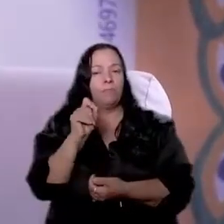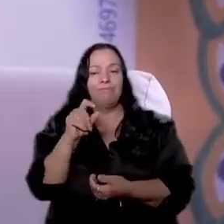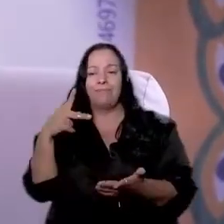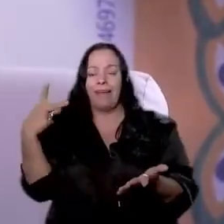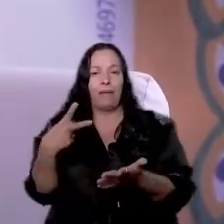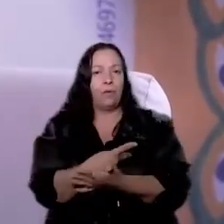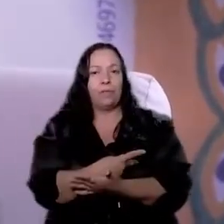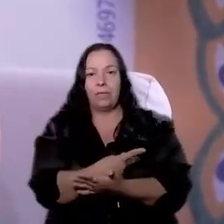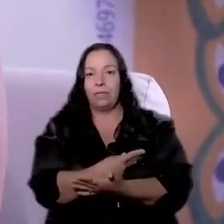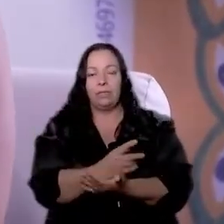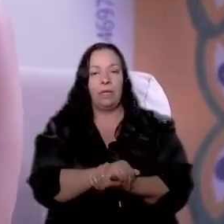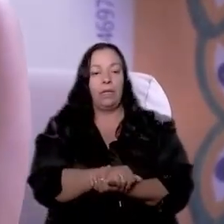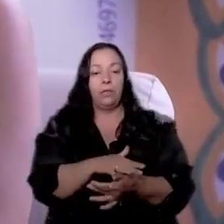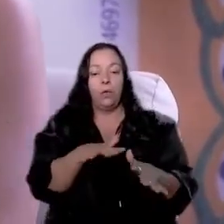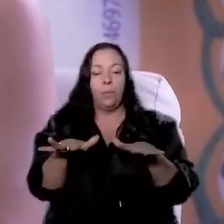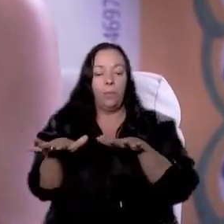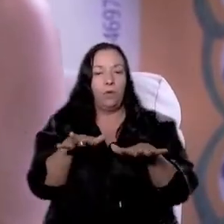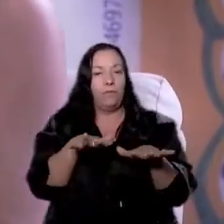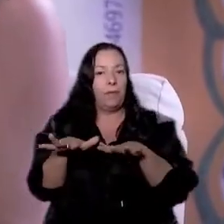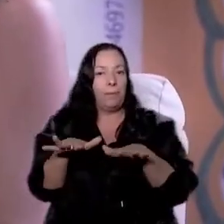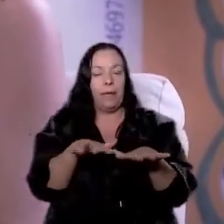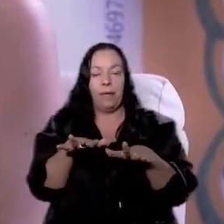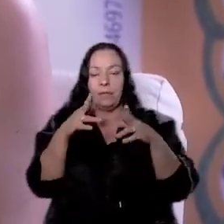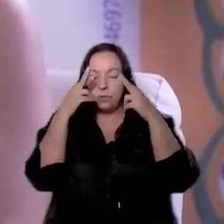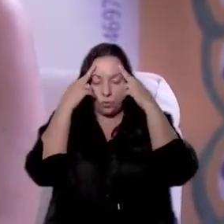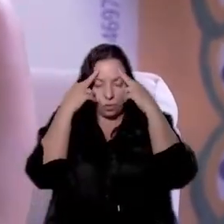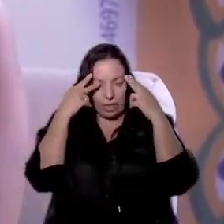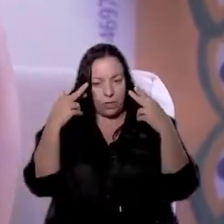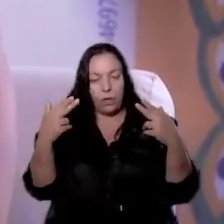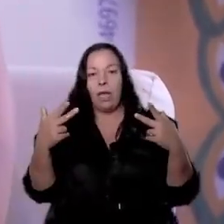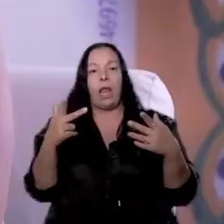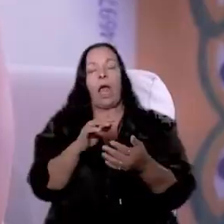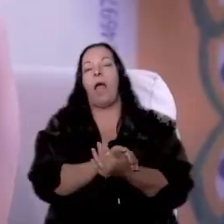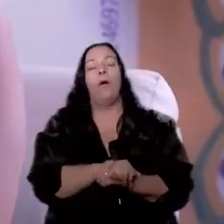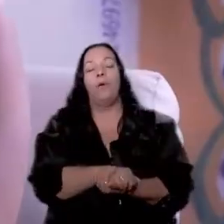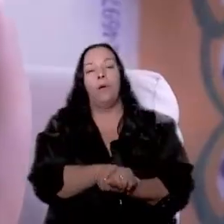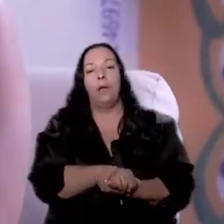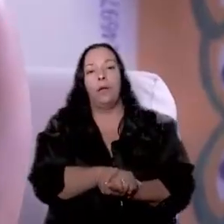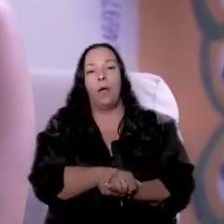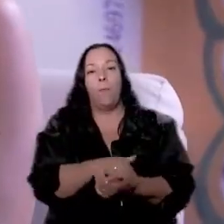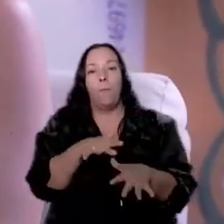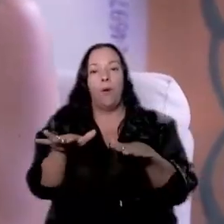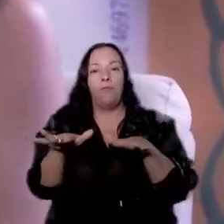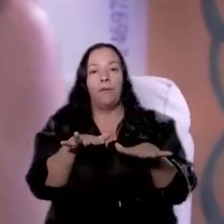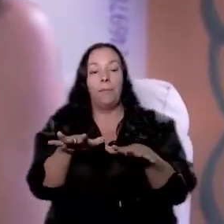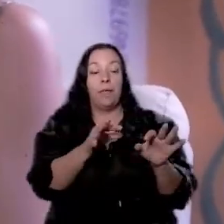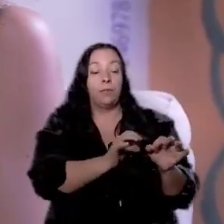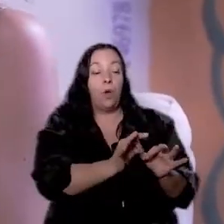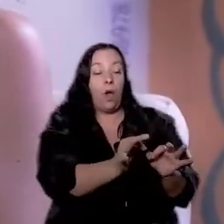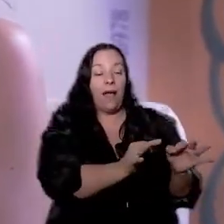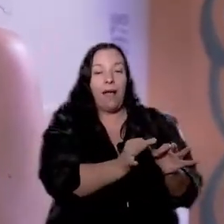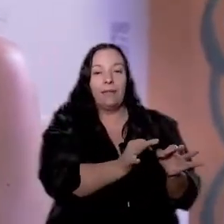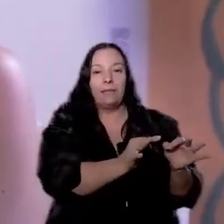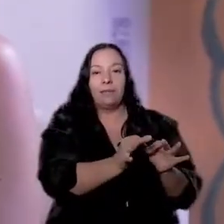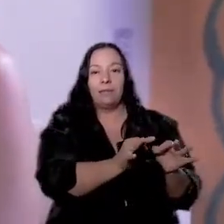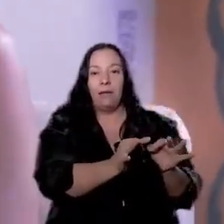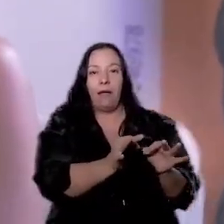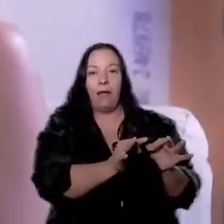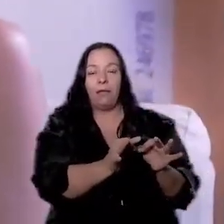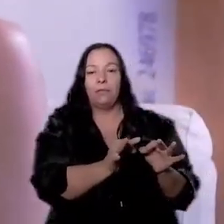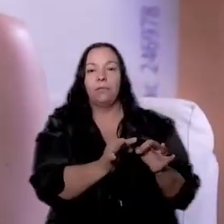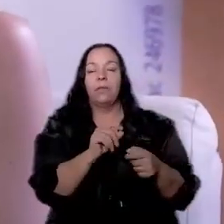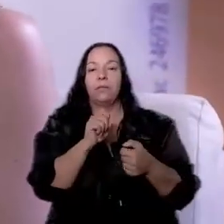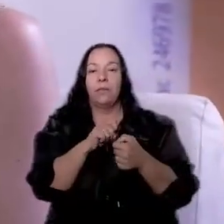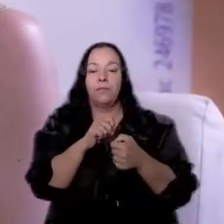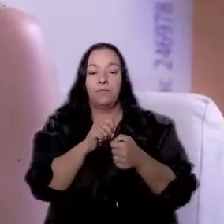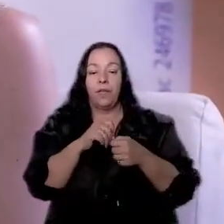por osmose, não é um movimento natural, não é um movimento do próprio setor, mas um movimento planejado e que está sendo